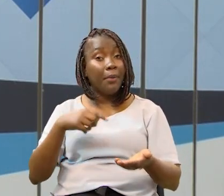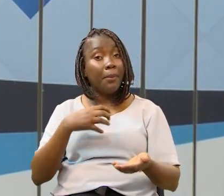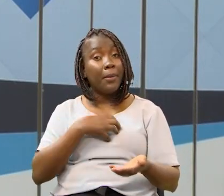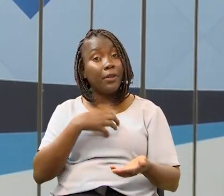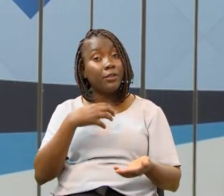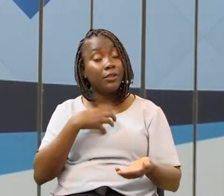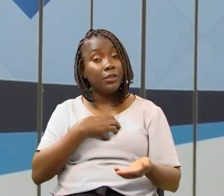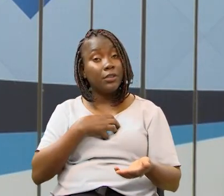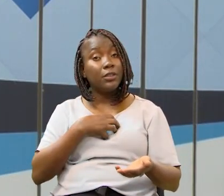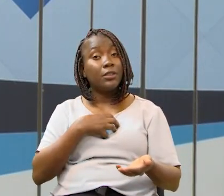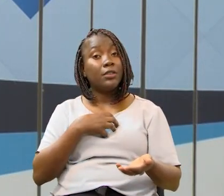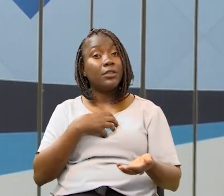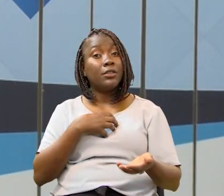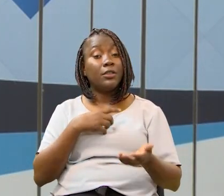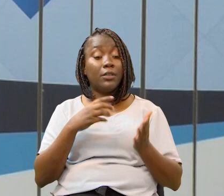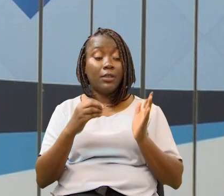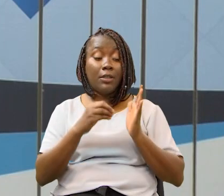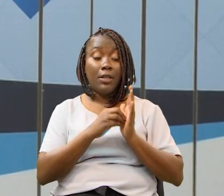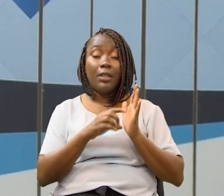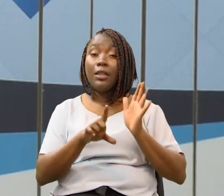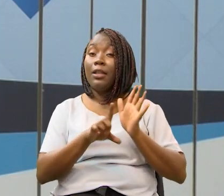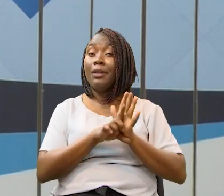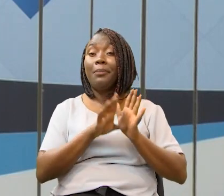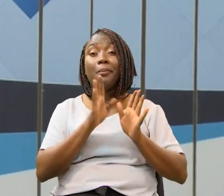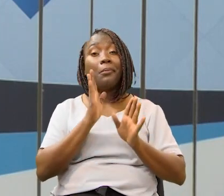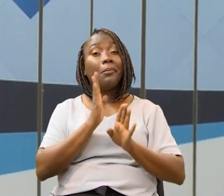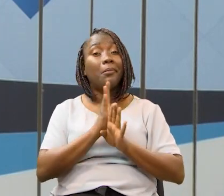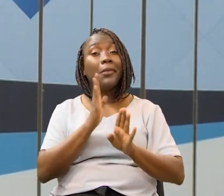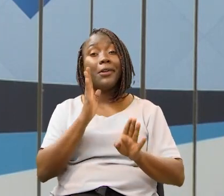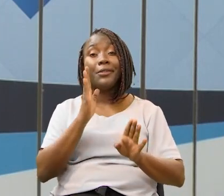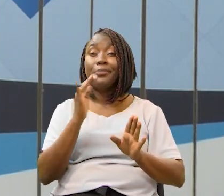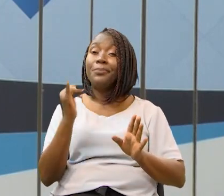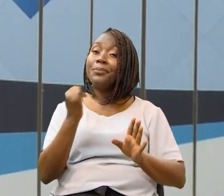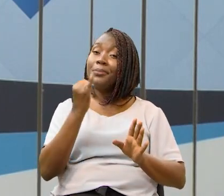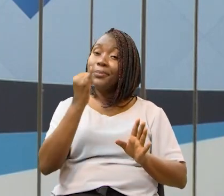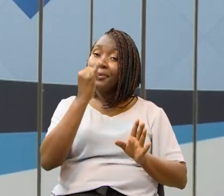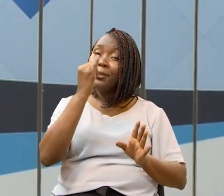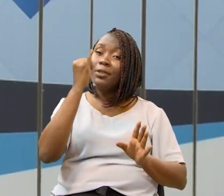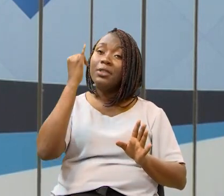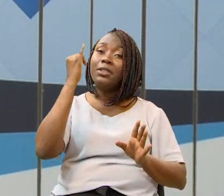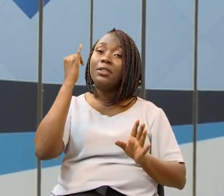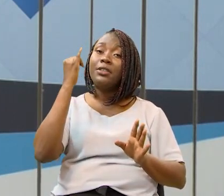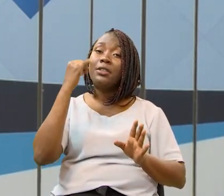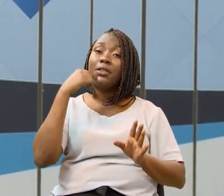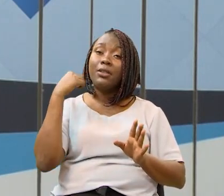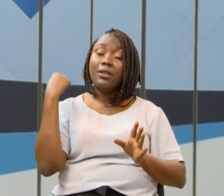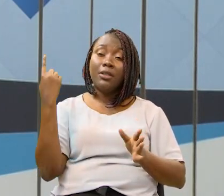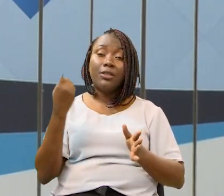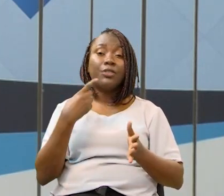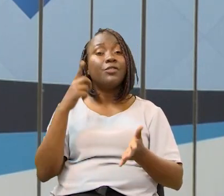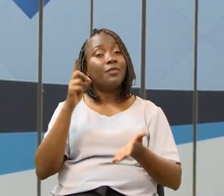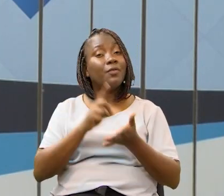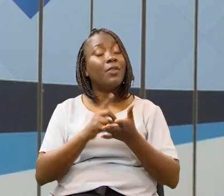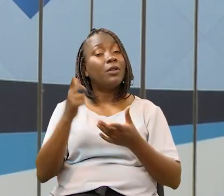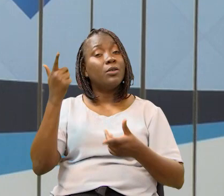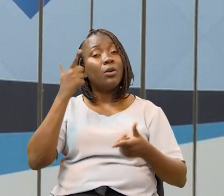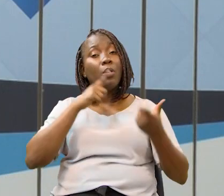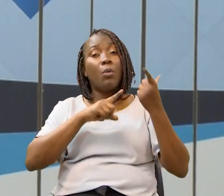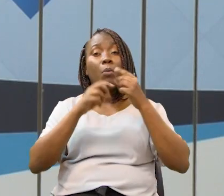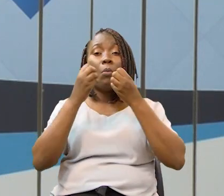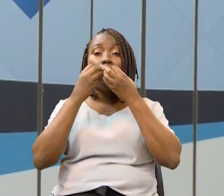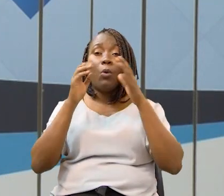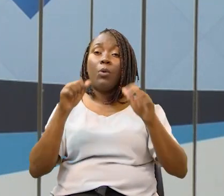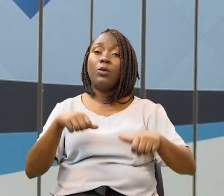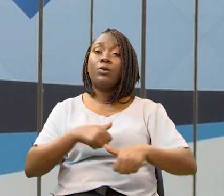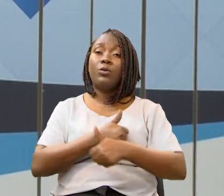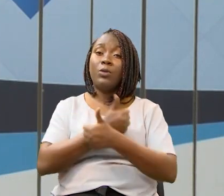uma medida que está na lei, porém, é uma medida extremamente importante, né, para quem de fato quer alcançar bons